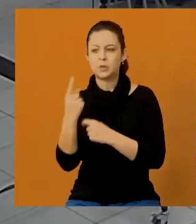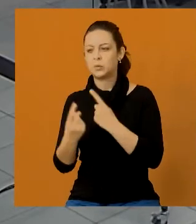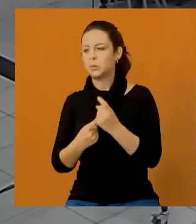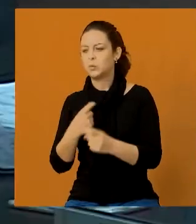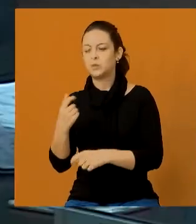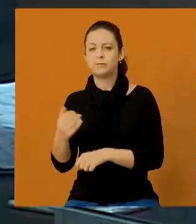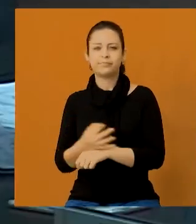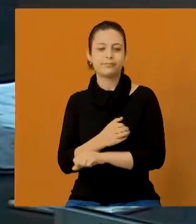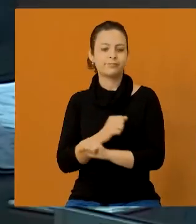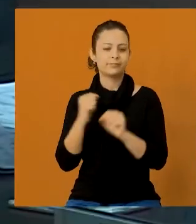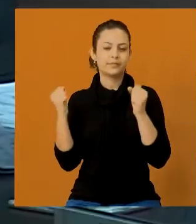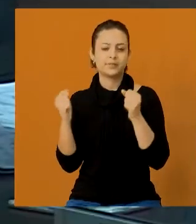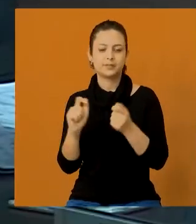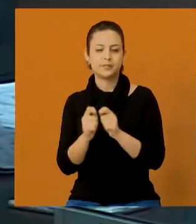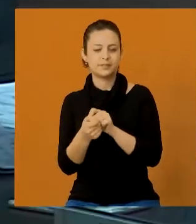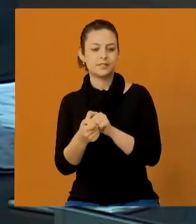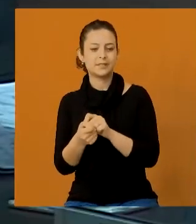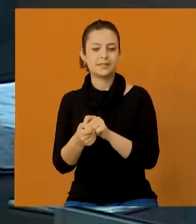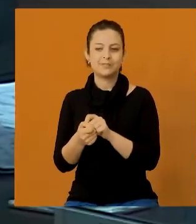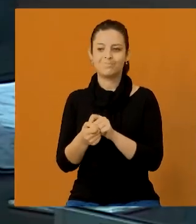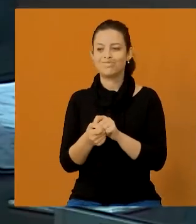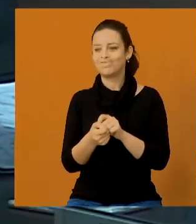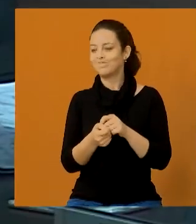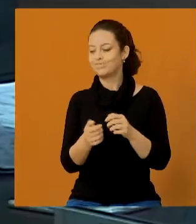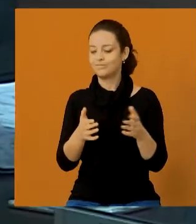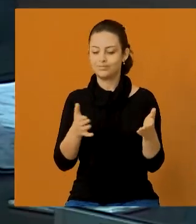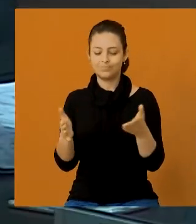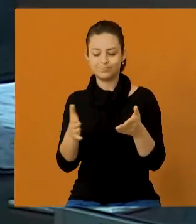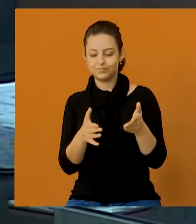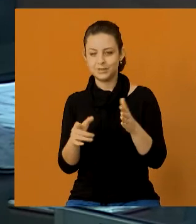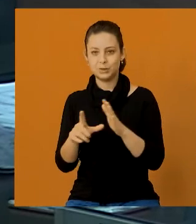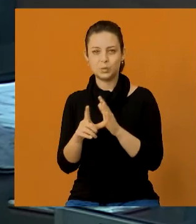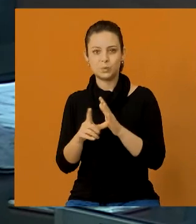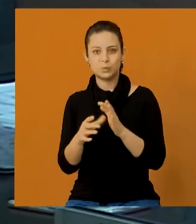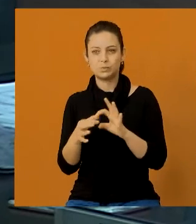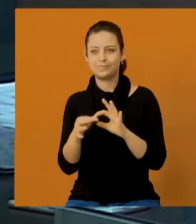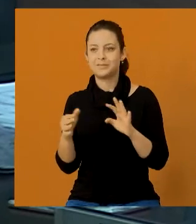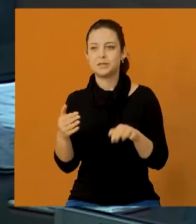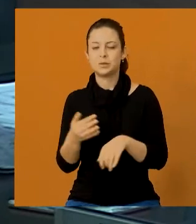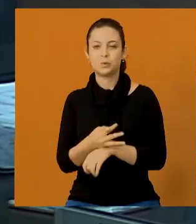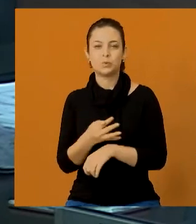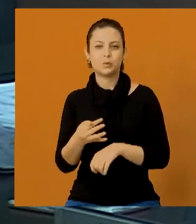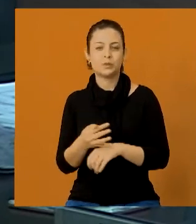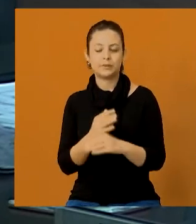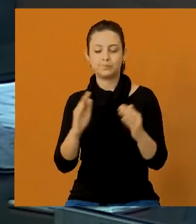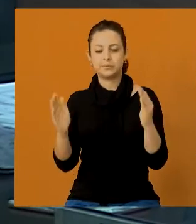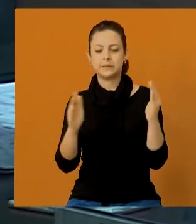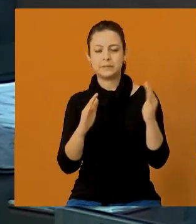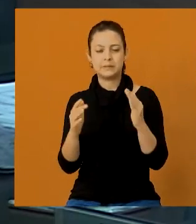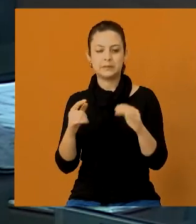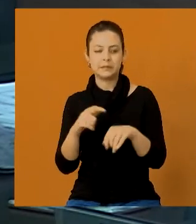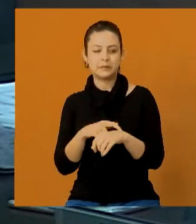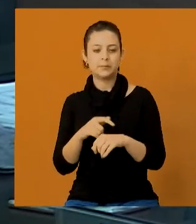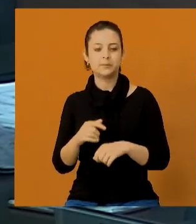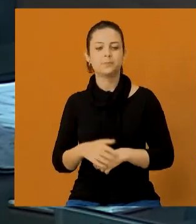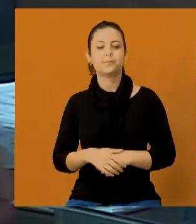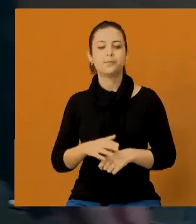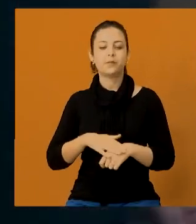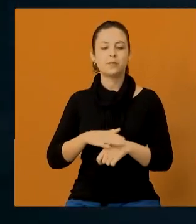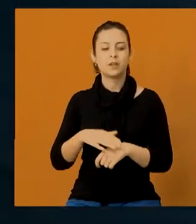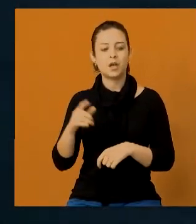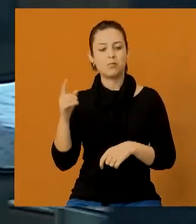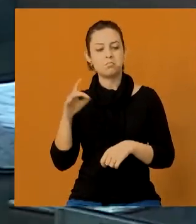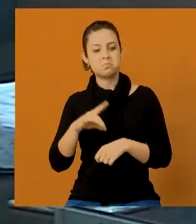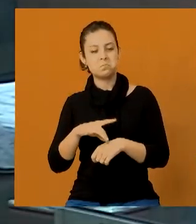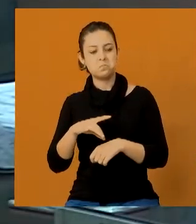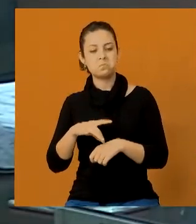não conseguiriam adaptar e a disponibilidade da loja também não iria comportar por mais modificações que fossem feitas. Então, realmente,